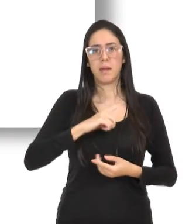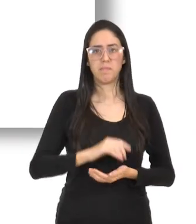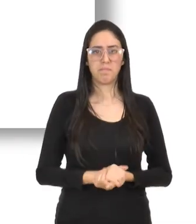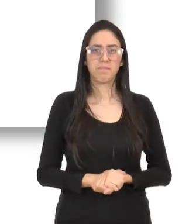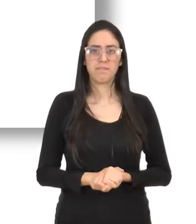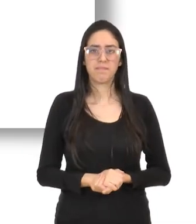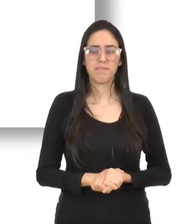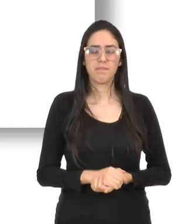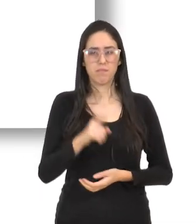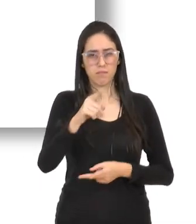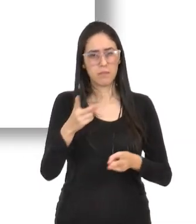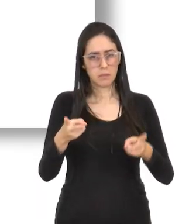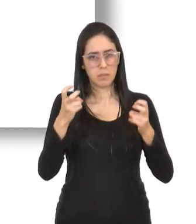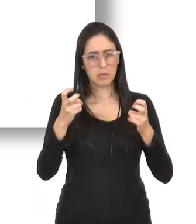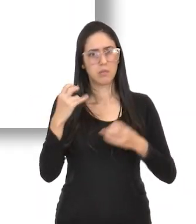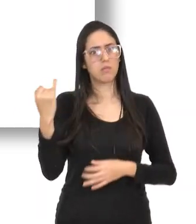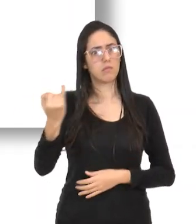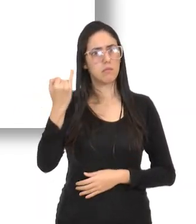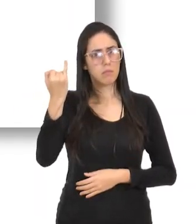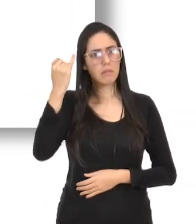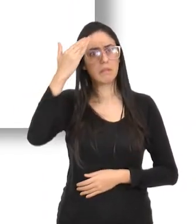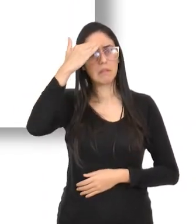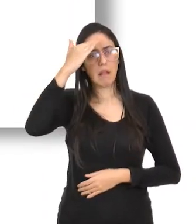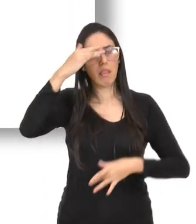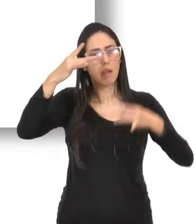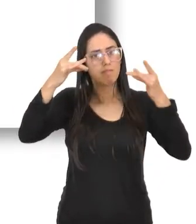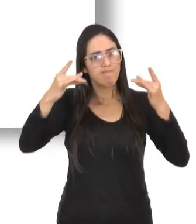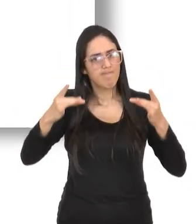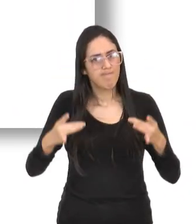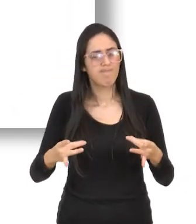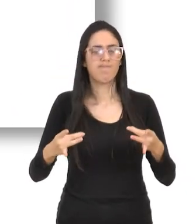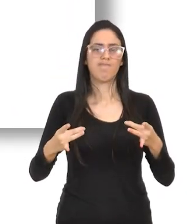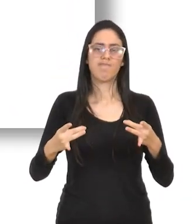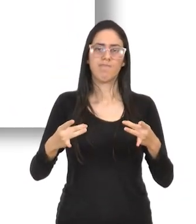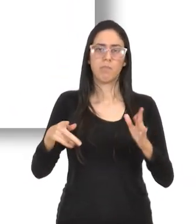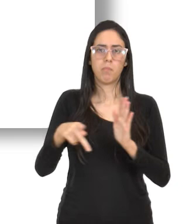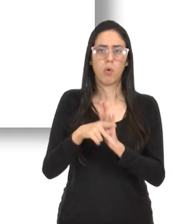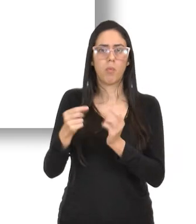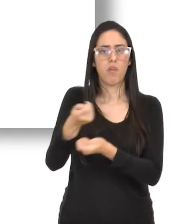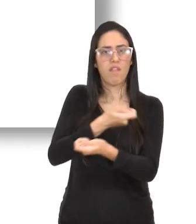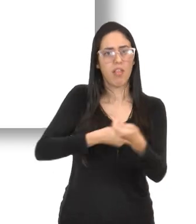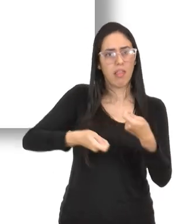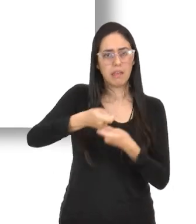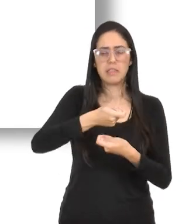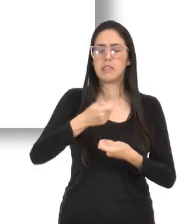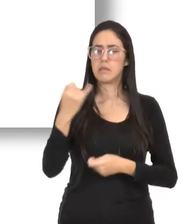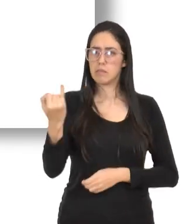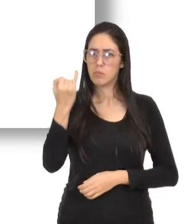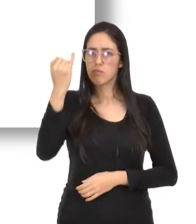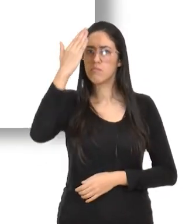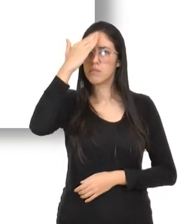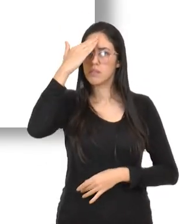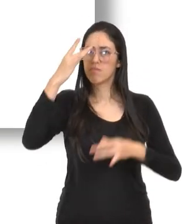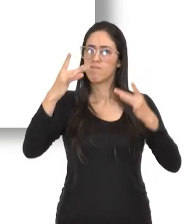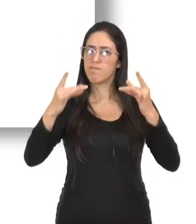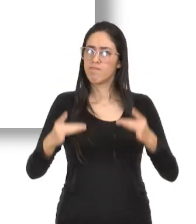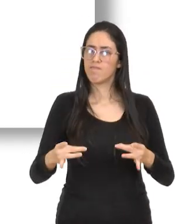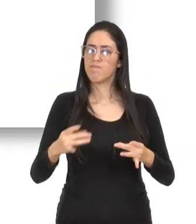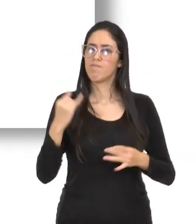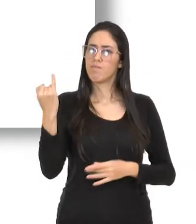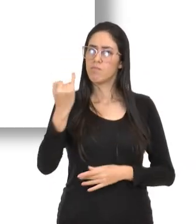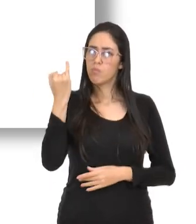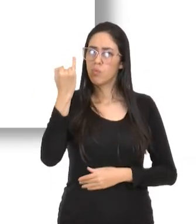verbas. Você percebeu que é importante uma compreensão integral ao lidar com as questões financeiras, de modo que possa obter